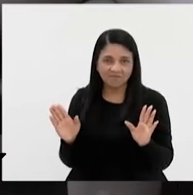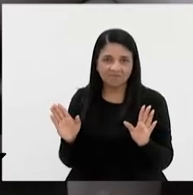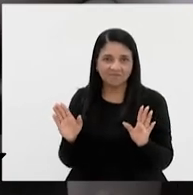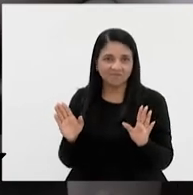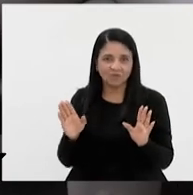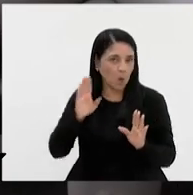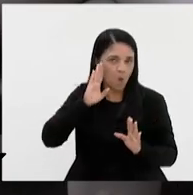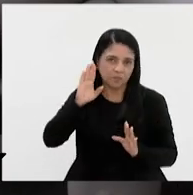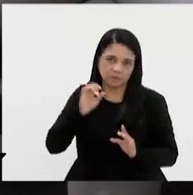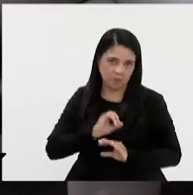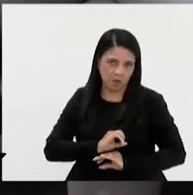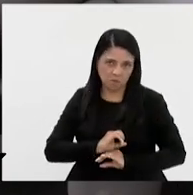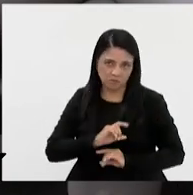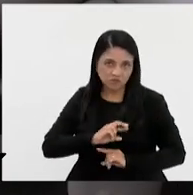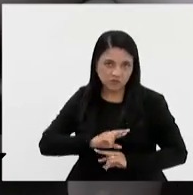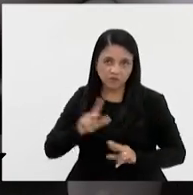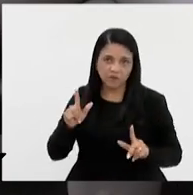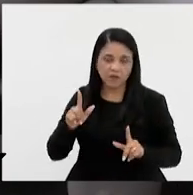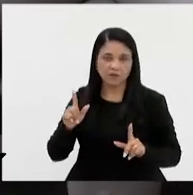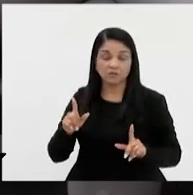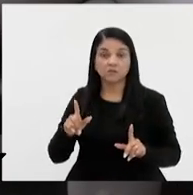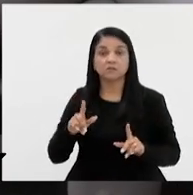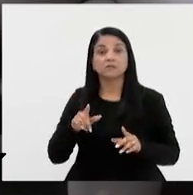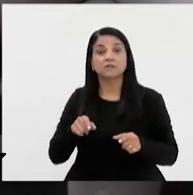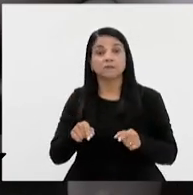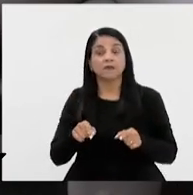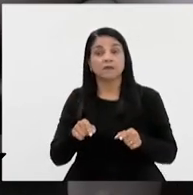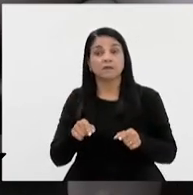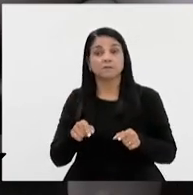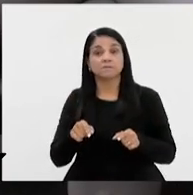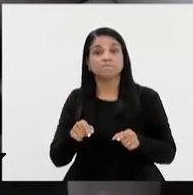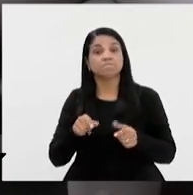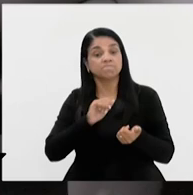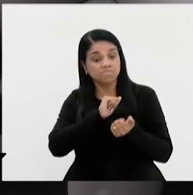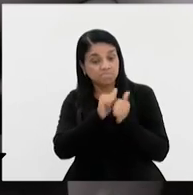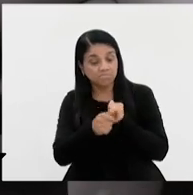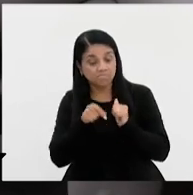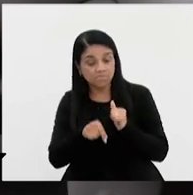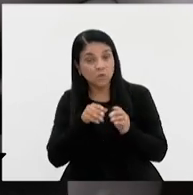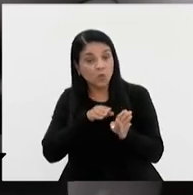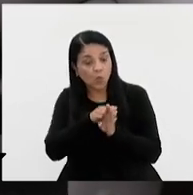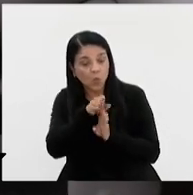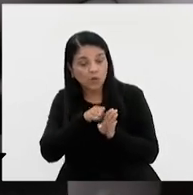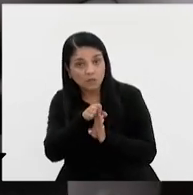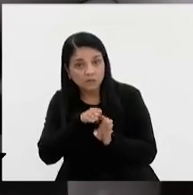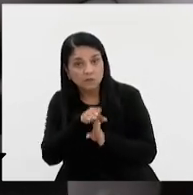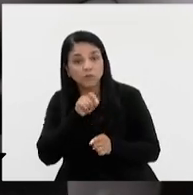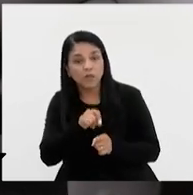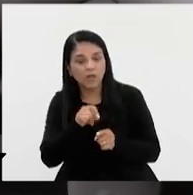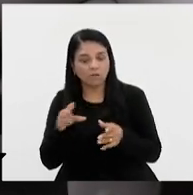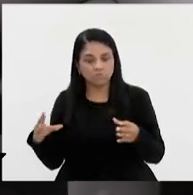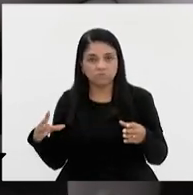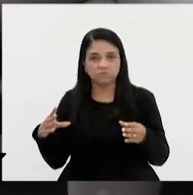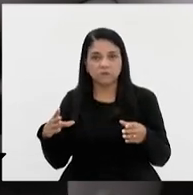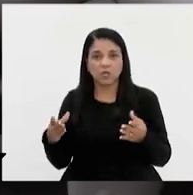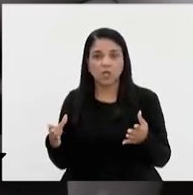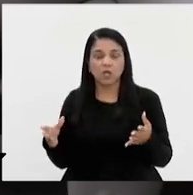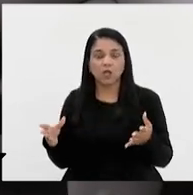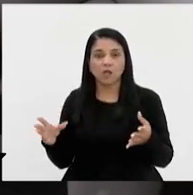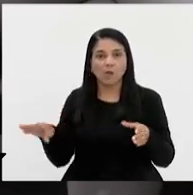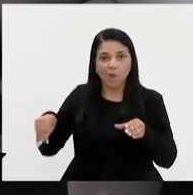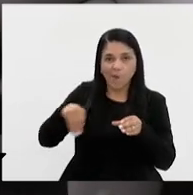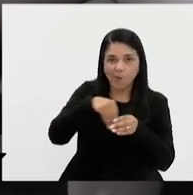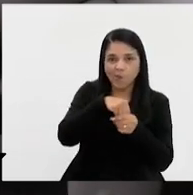predominância. Então, para isso, essas entidades são orientadas a já incluir as pessoas trans. Em outras, onde a